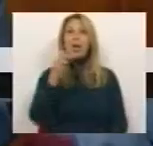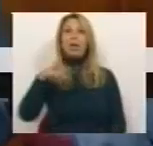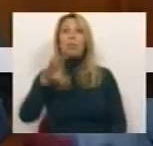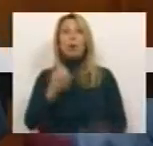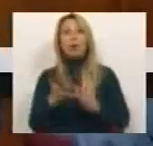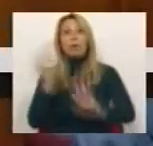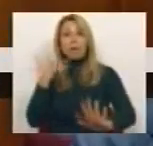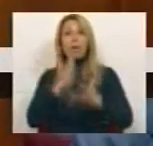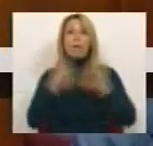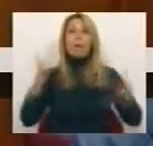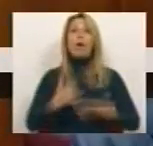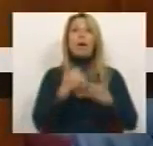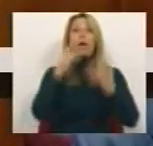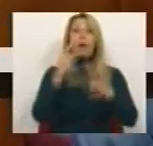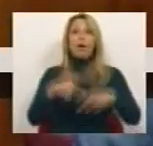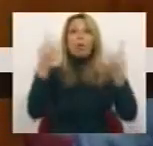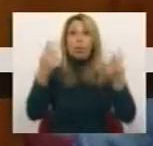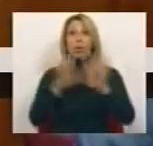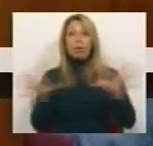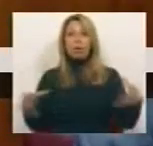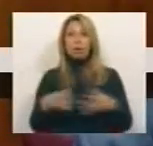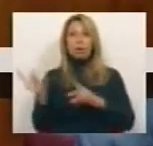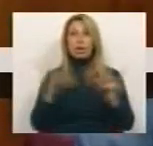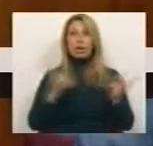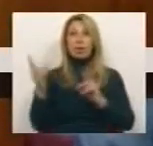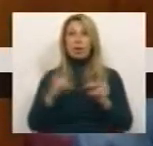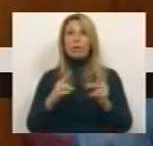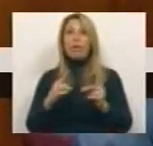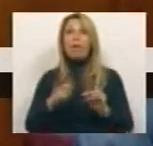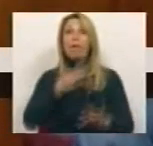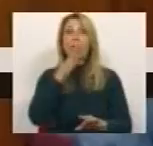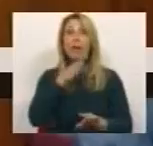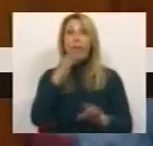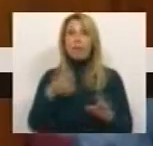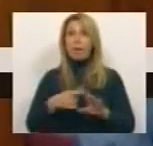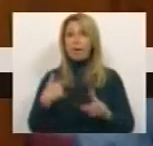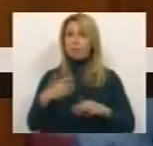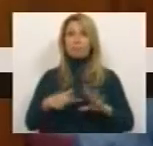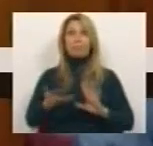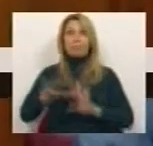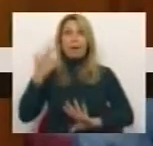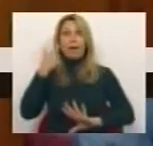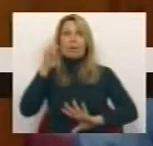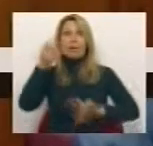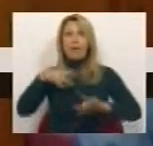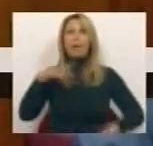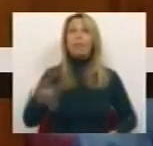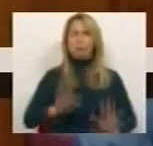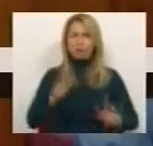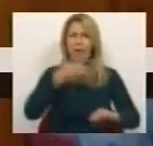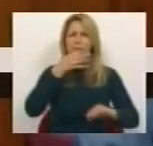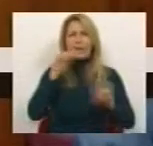maiores apoios públicos às frotas de transporte rodoviário alguma vez lançado em Portugal e do qual já fui falando ao longo das minhas